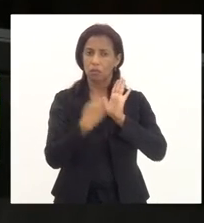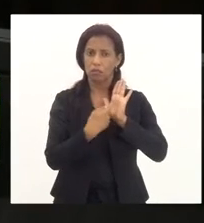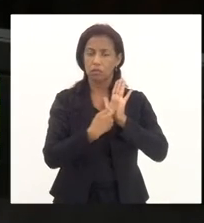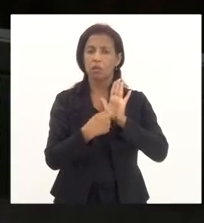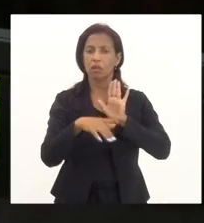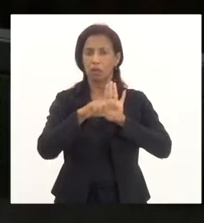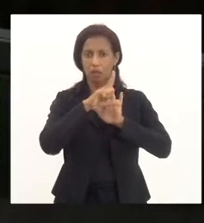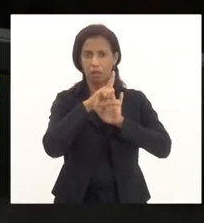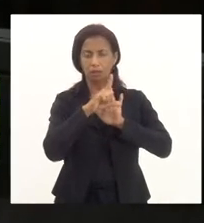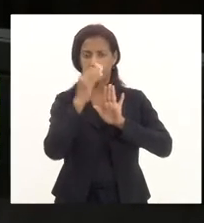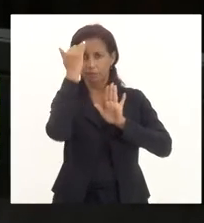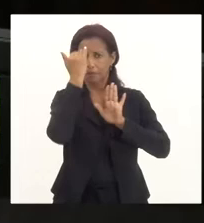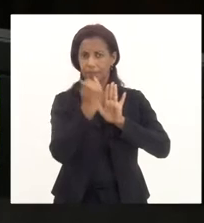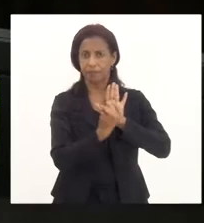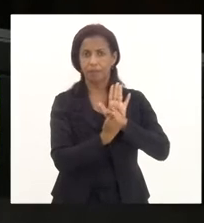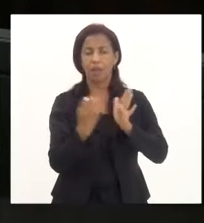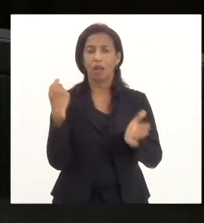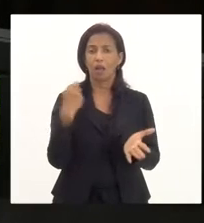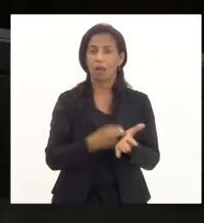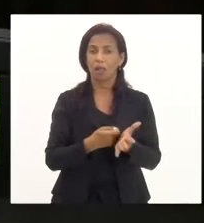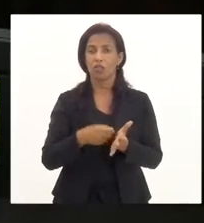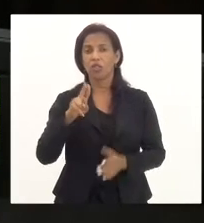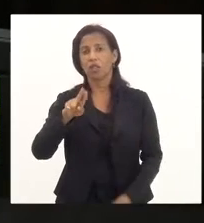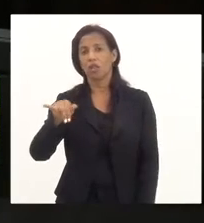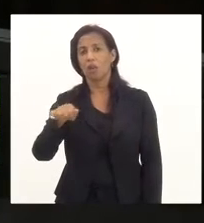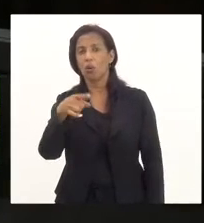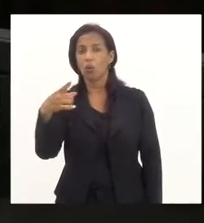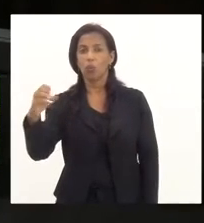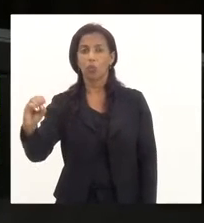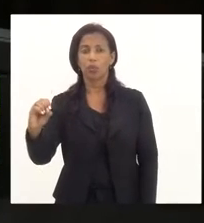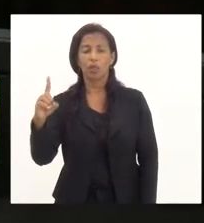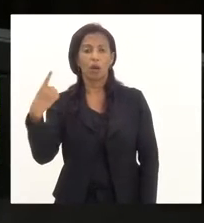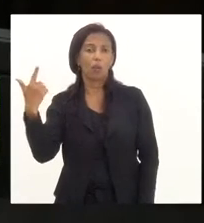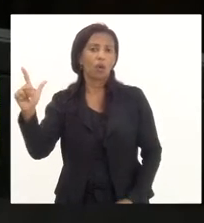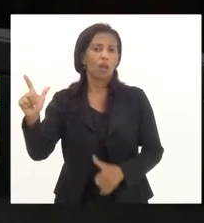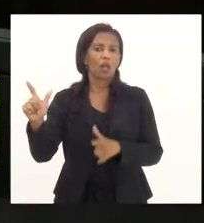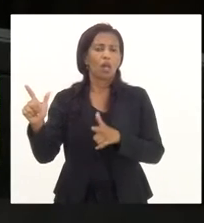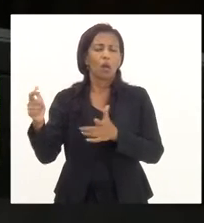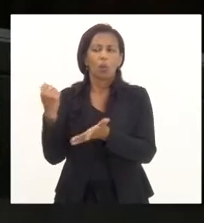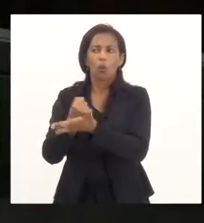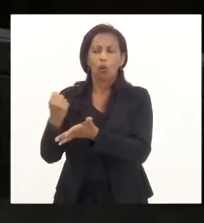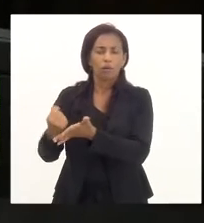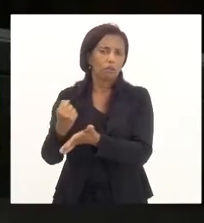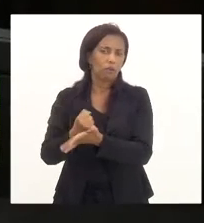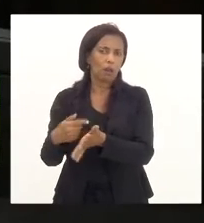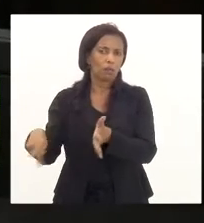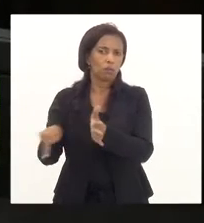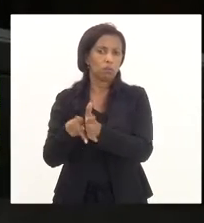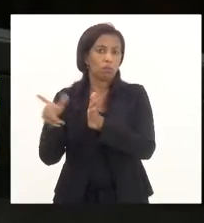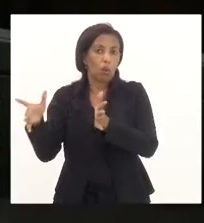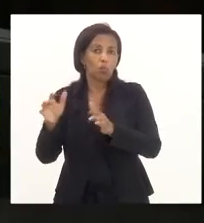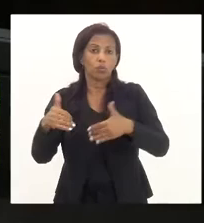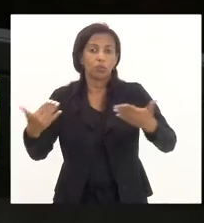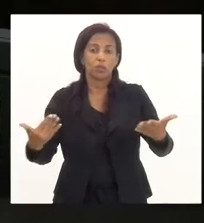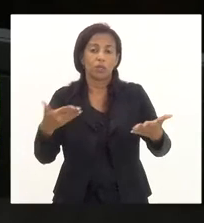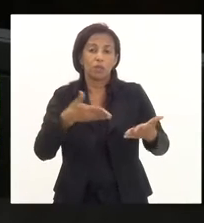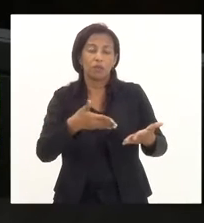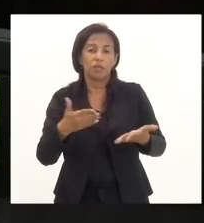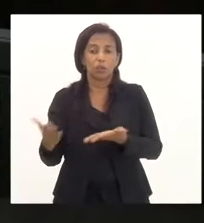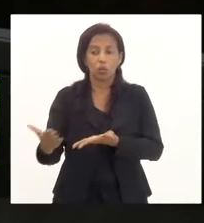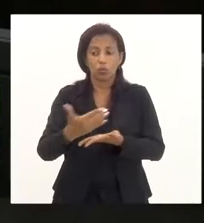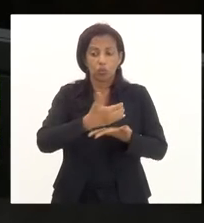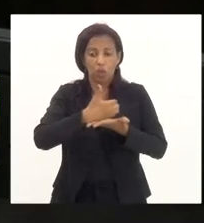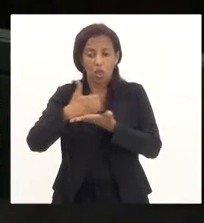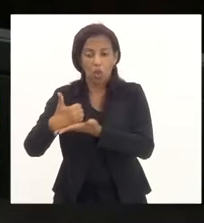em lei as garantias da União Elas são fruto de qualquer contrato né não significa que todos os